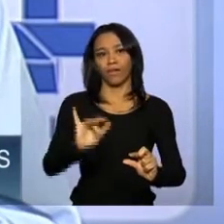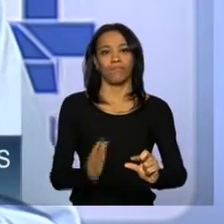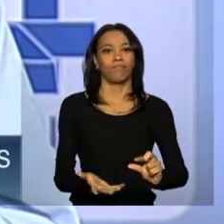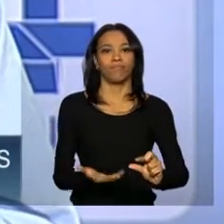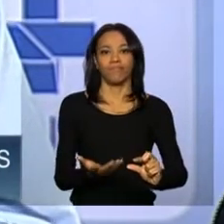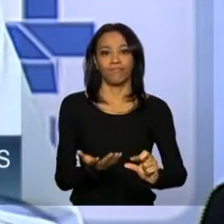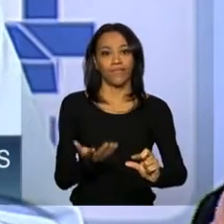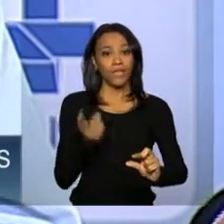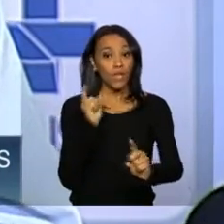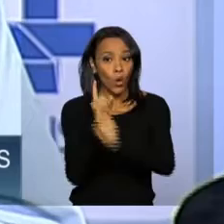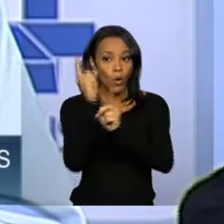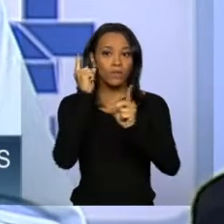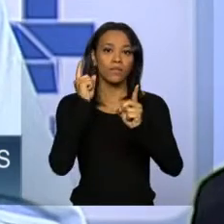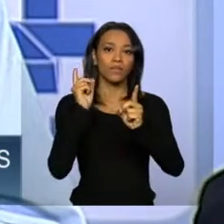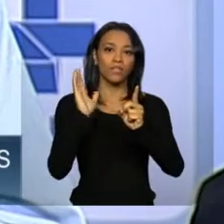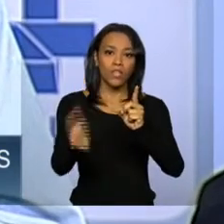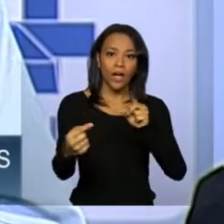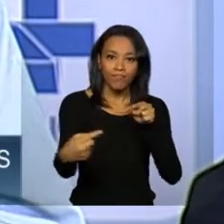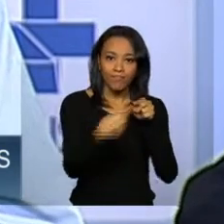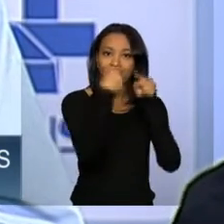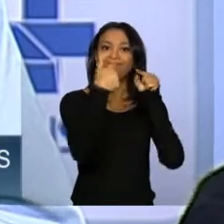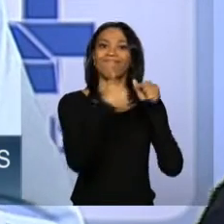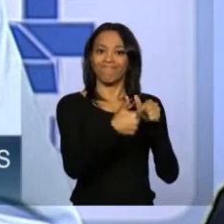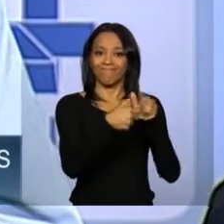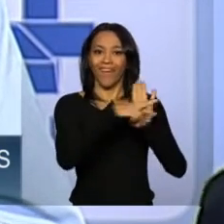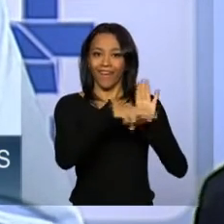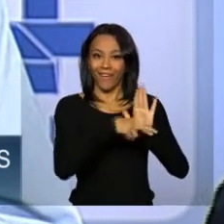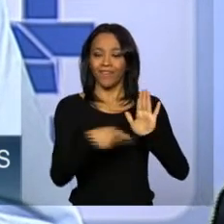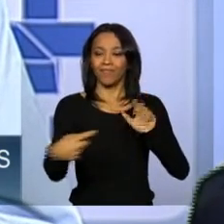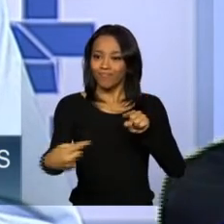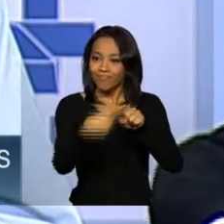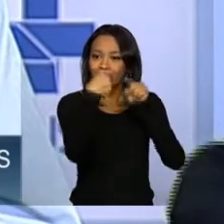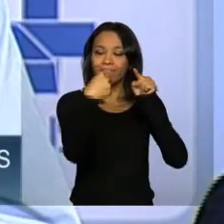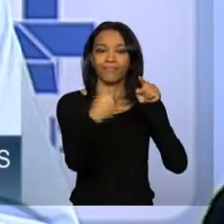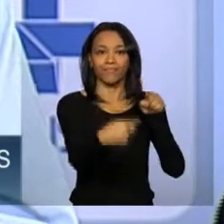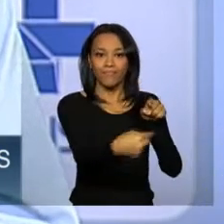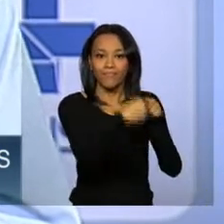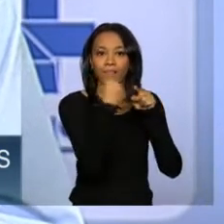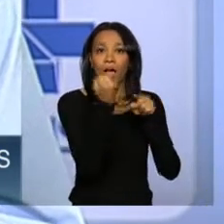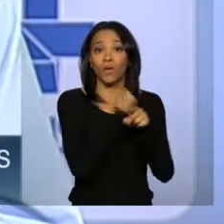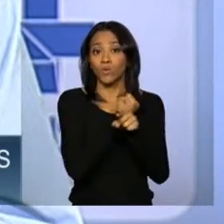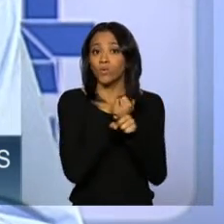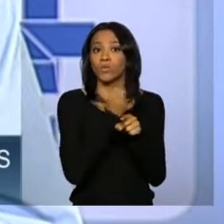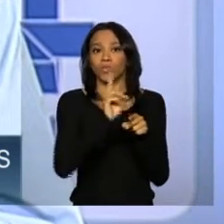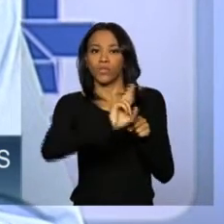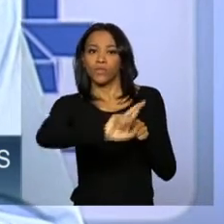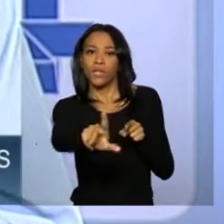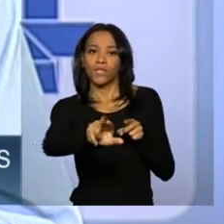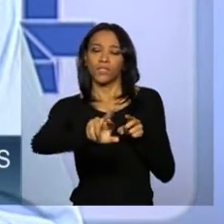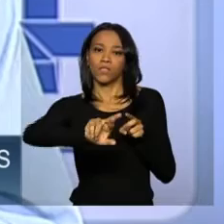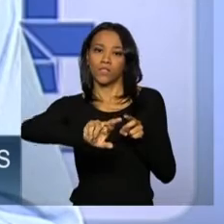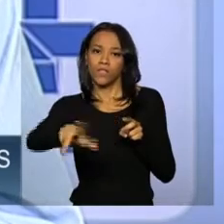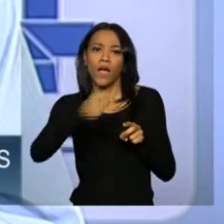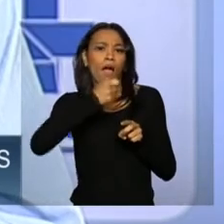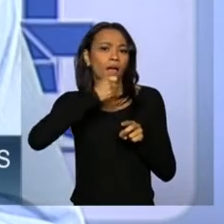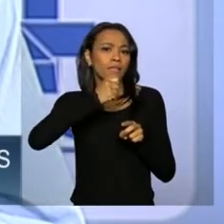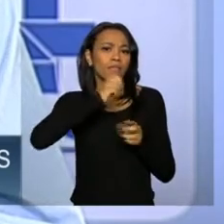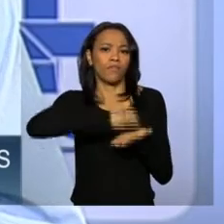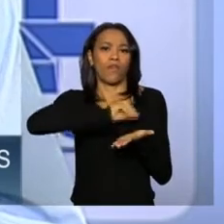Na medida em que eles são classificados, aí sim nós teremos números diferentes. Ainda não dispomos hoje desses